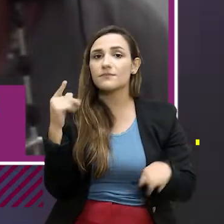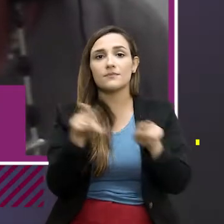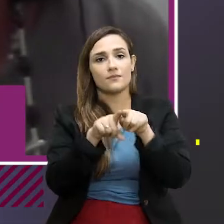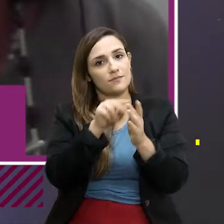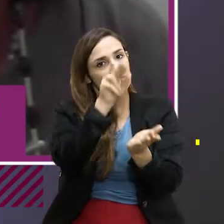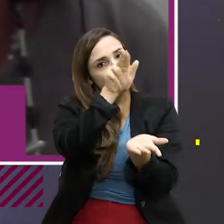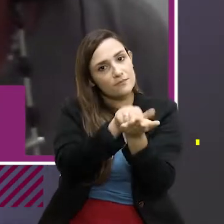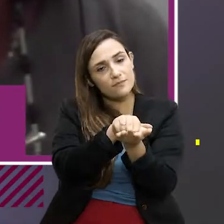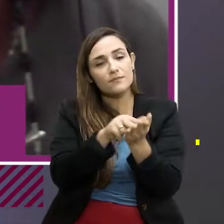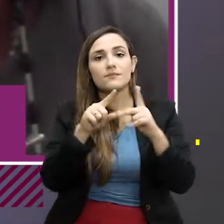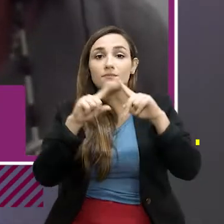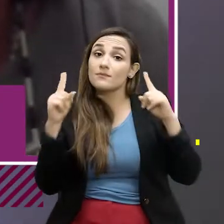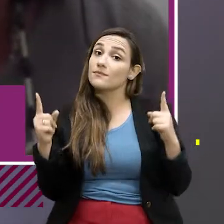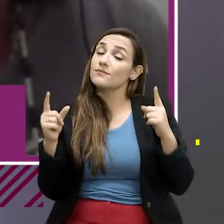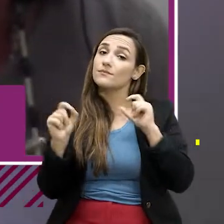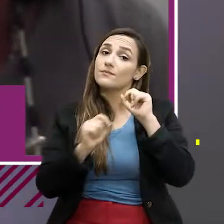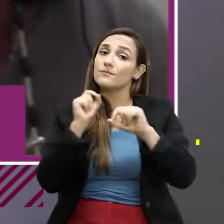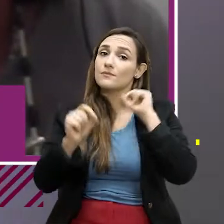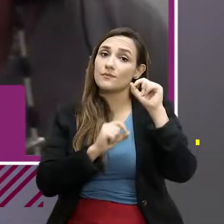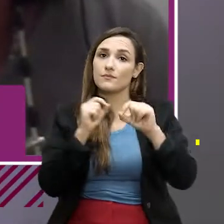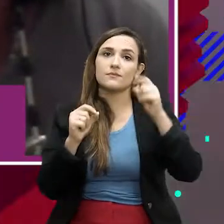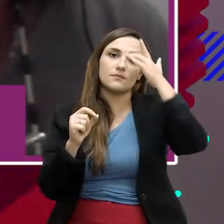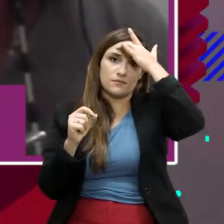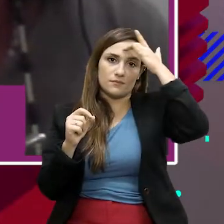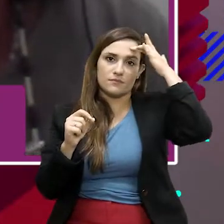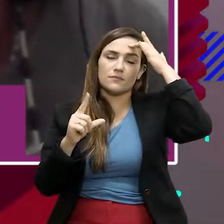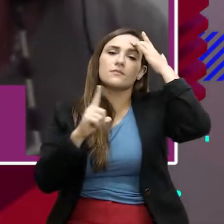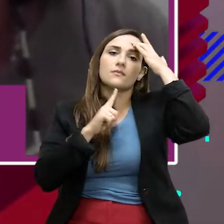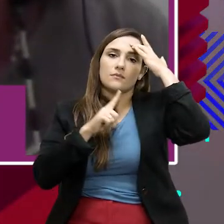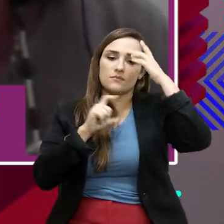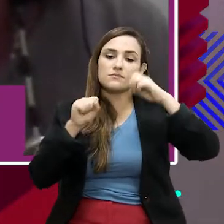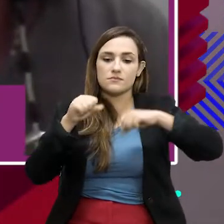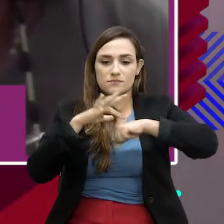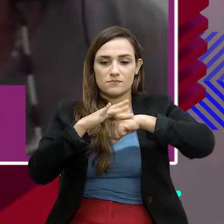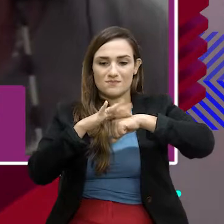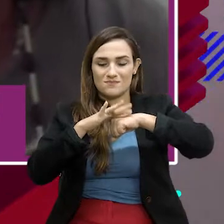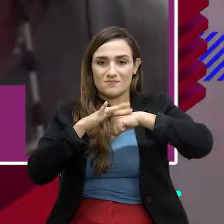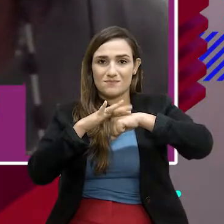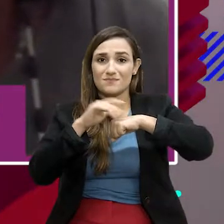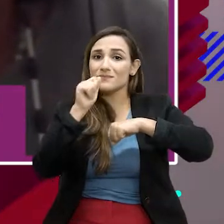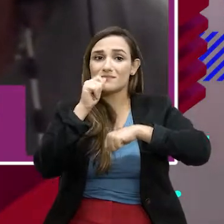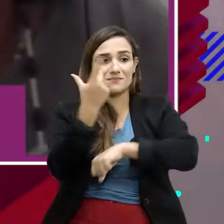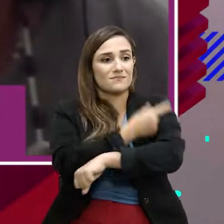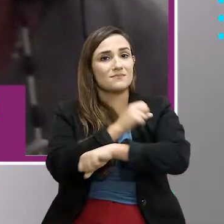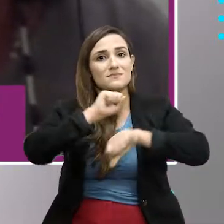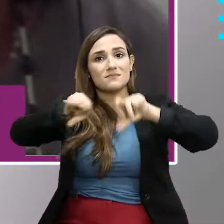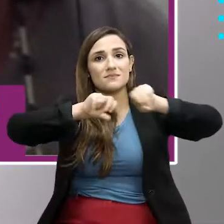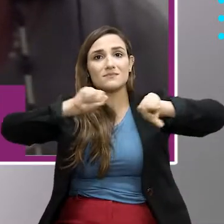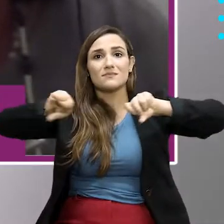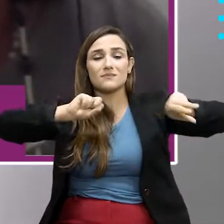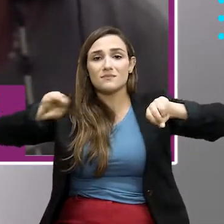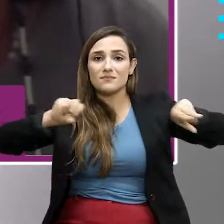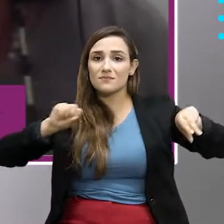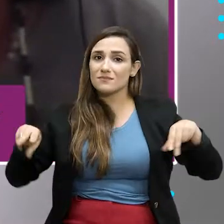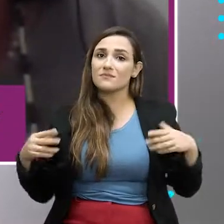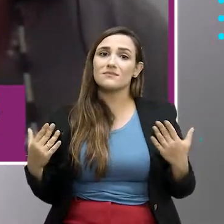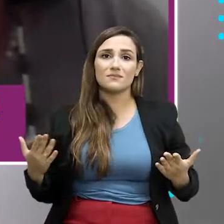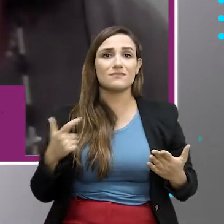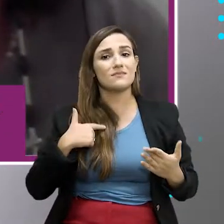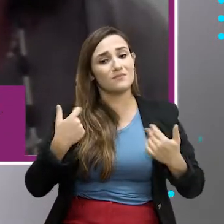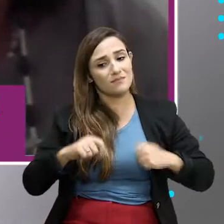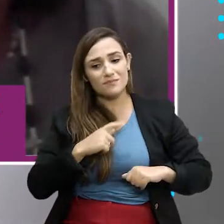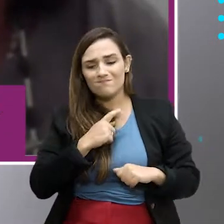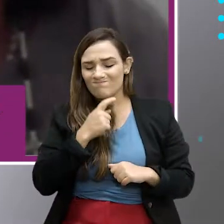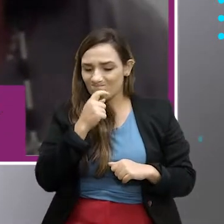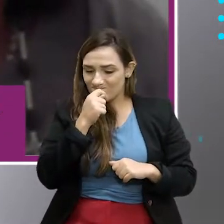mortalidade e internação, e diminuir a carga viral. Mas ainda assim, há pessoas que conseguem transmitir mesmo vacinadas. E